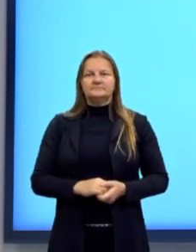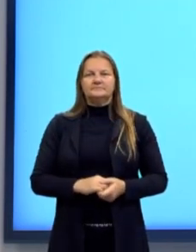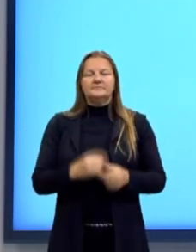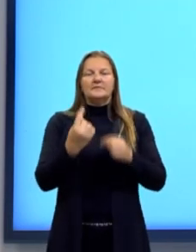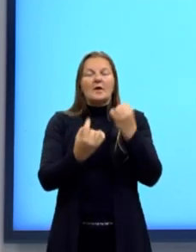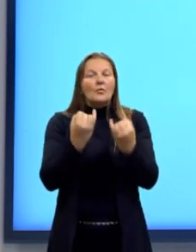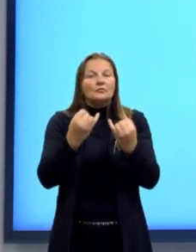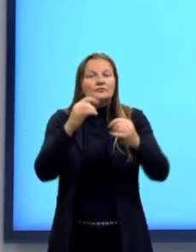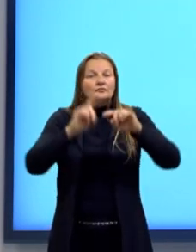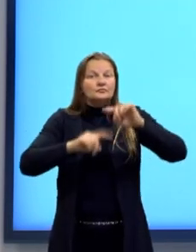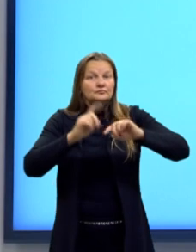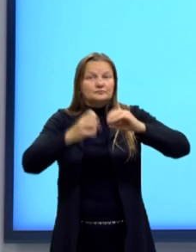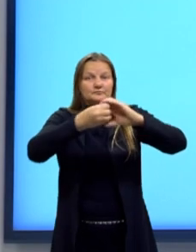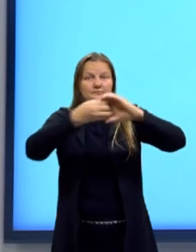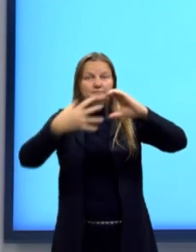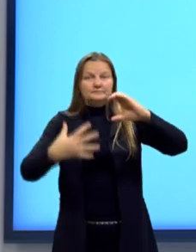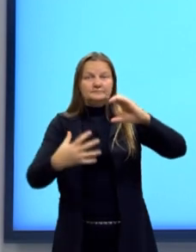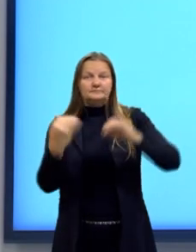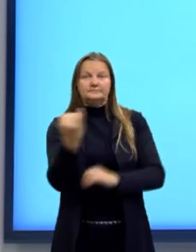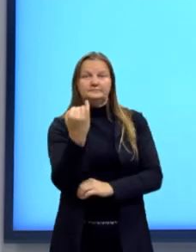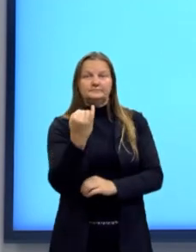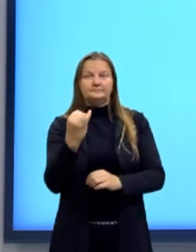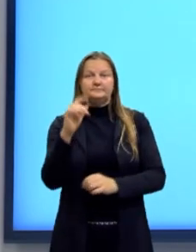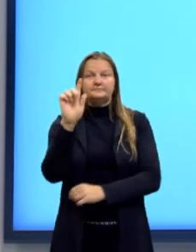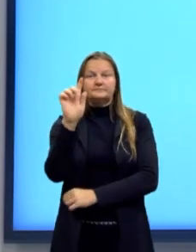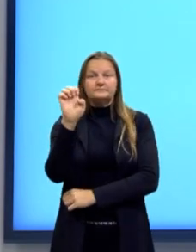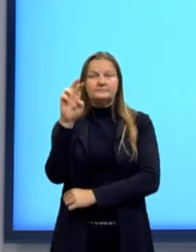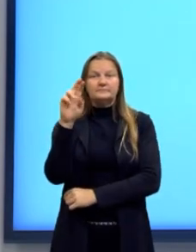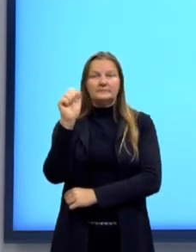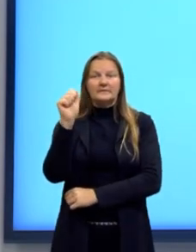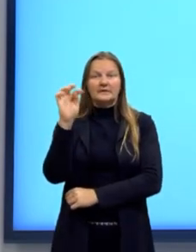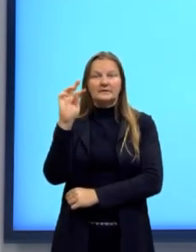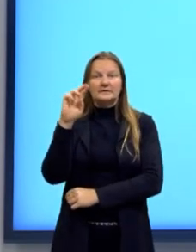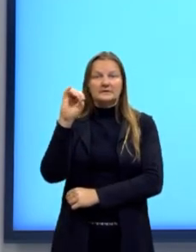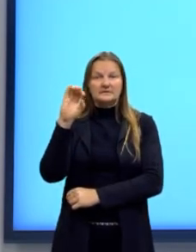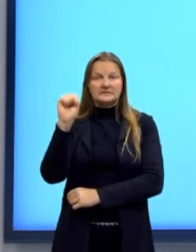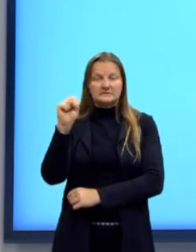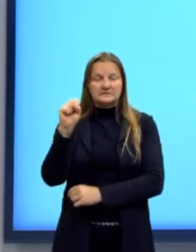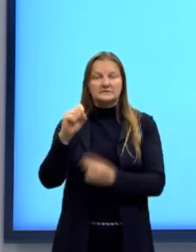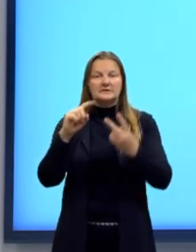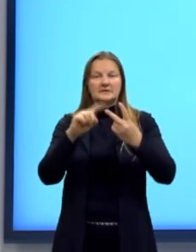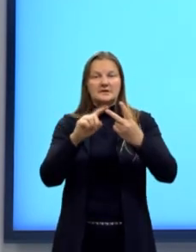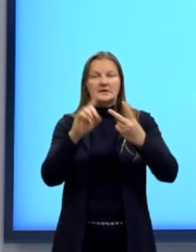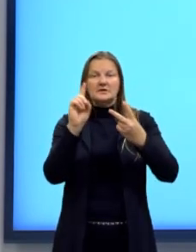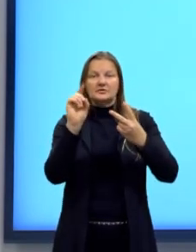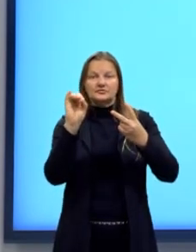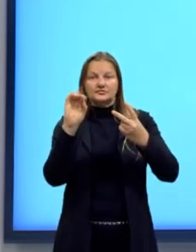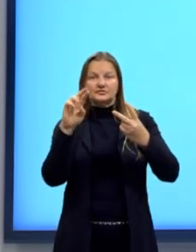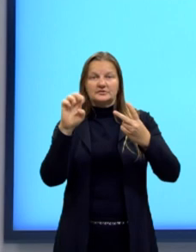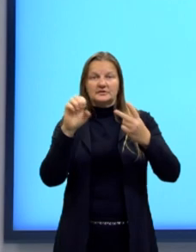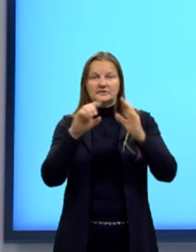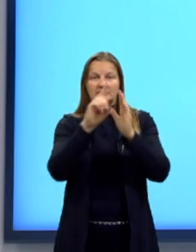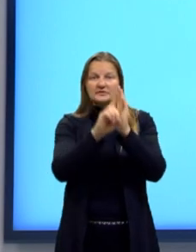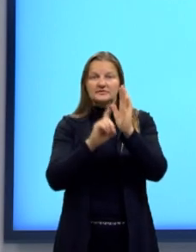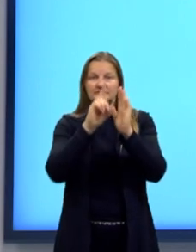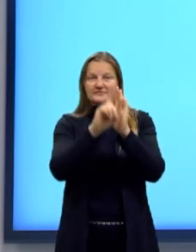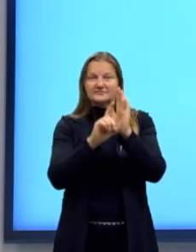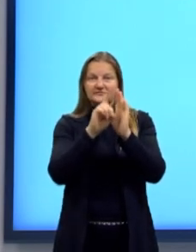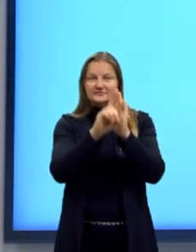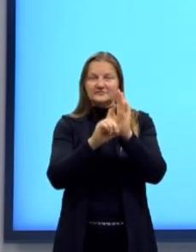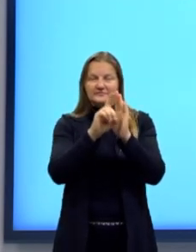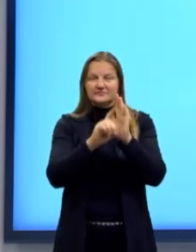elementos importantes que seriam geratriz e diretriz que nós vamos ver ao longo da nossa aula de hoje